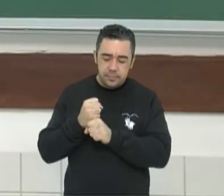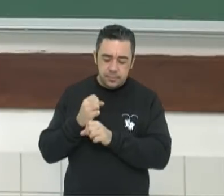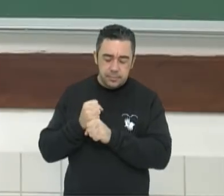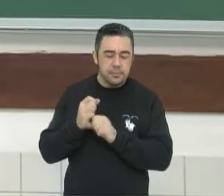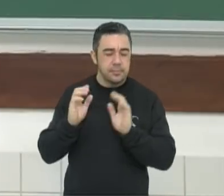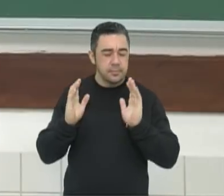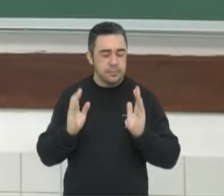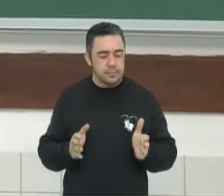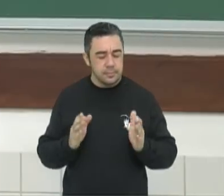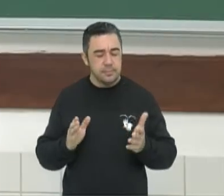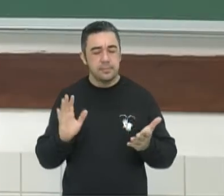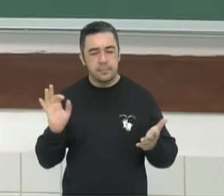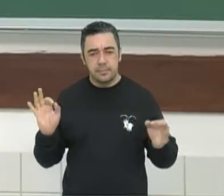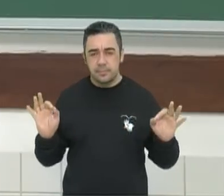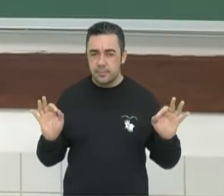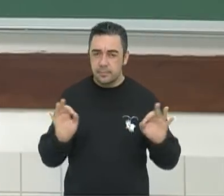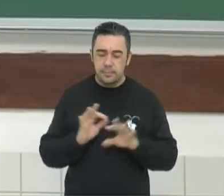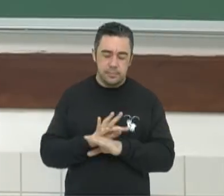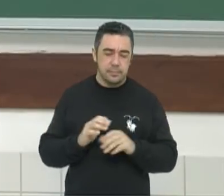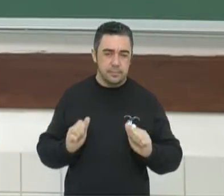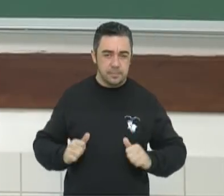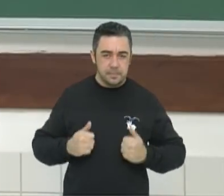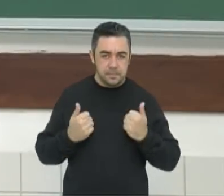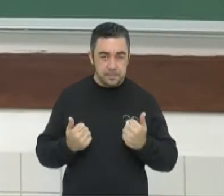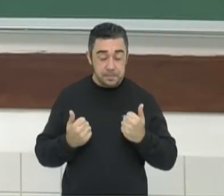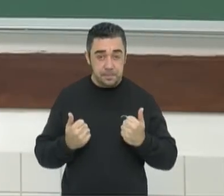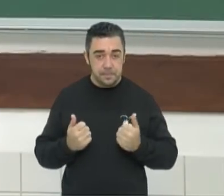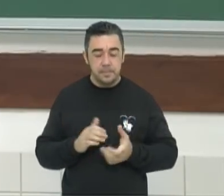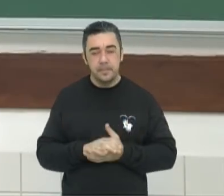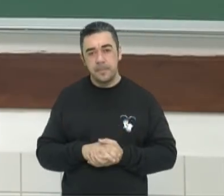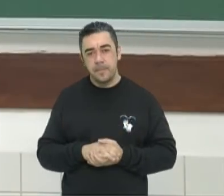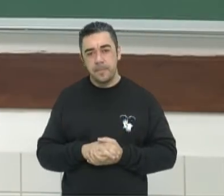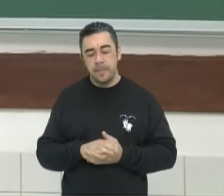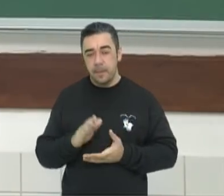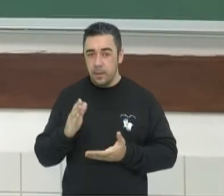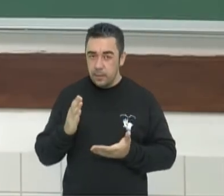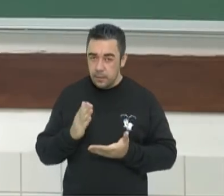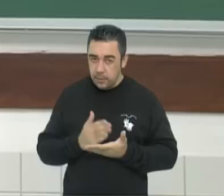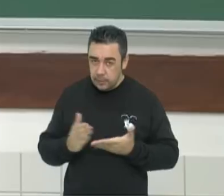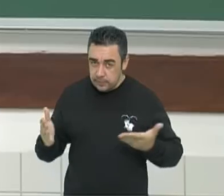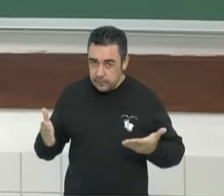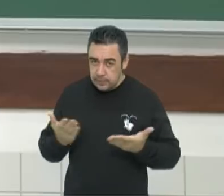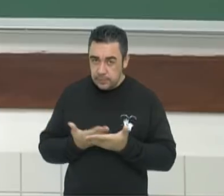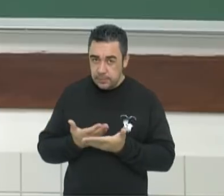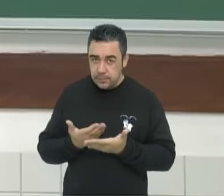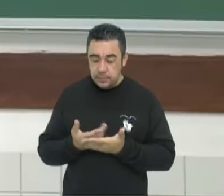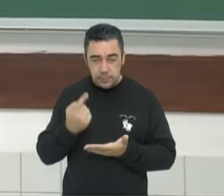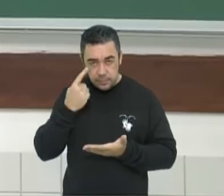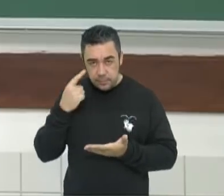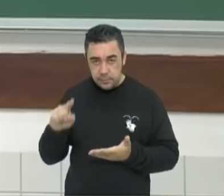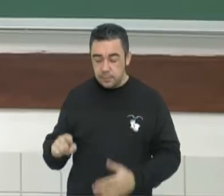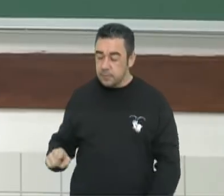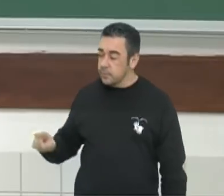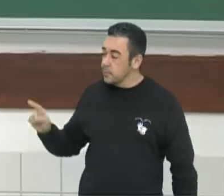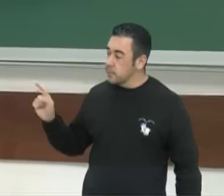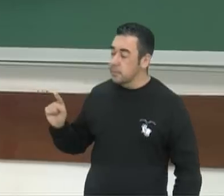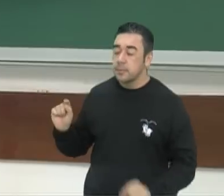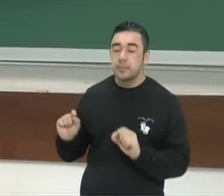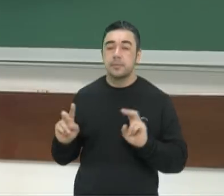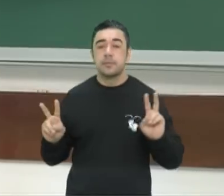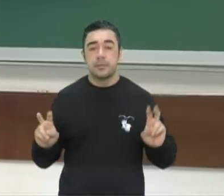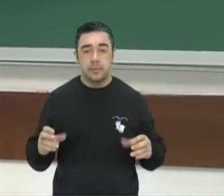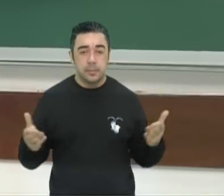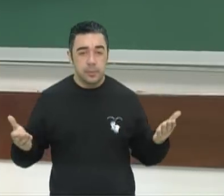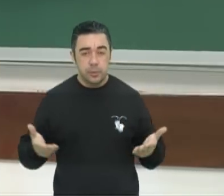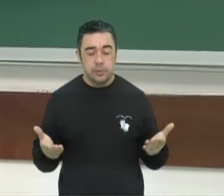sua chamada é confirmada. Tudo bem? Dito isso, vamos ler agora qual é o